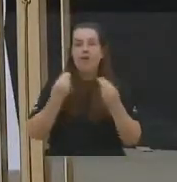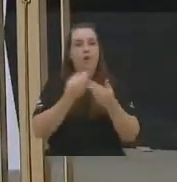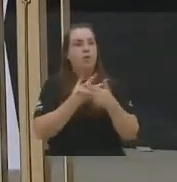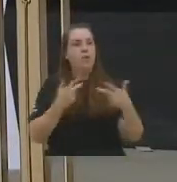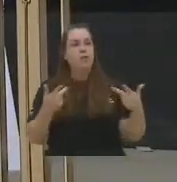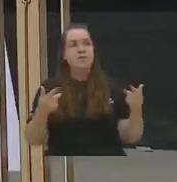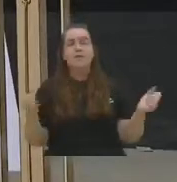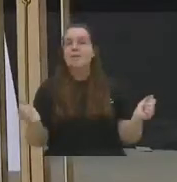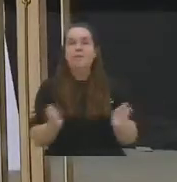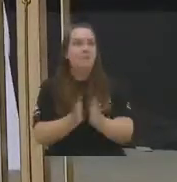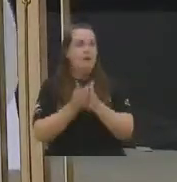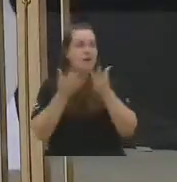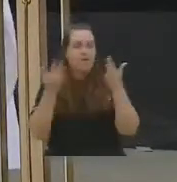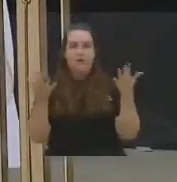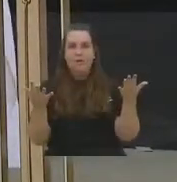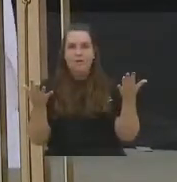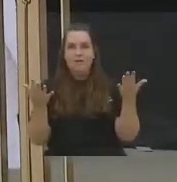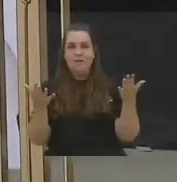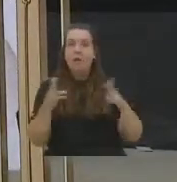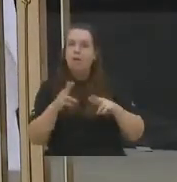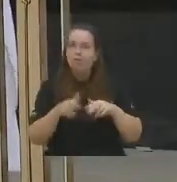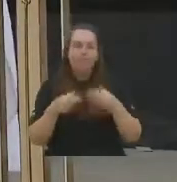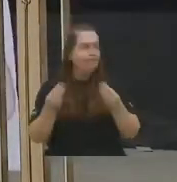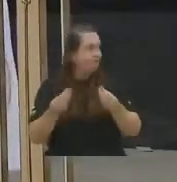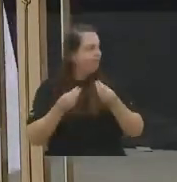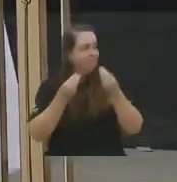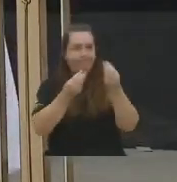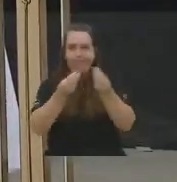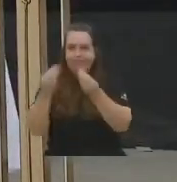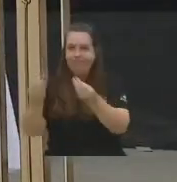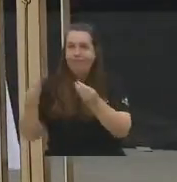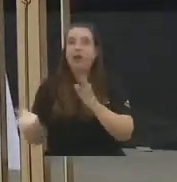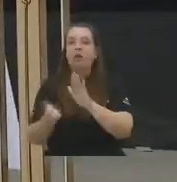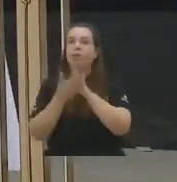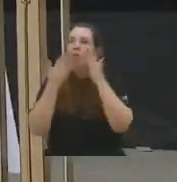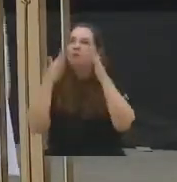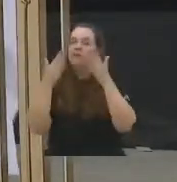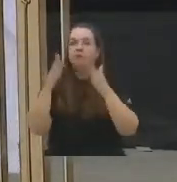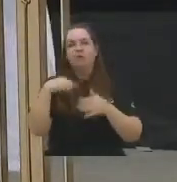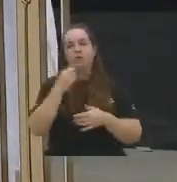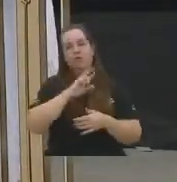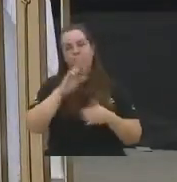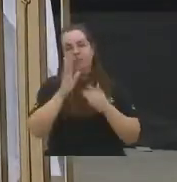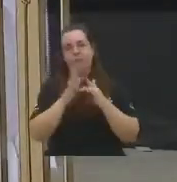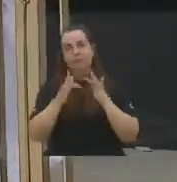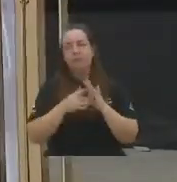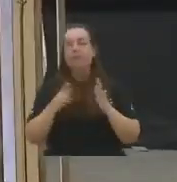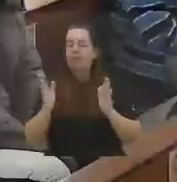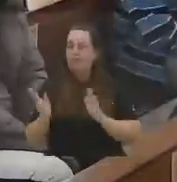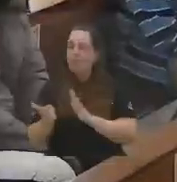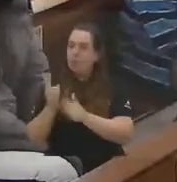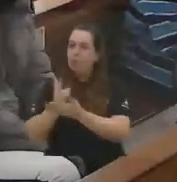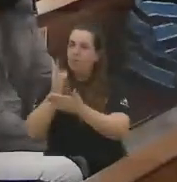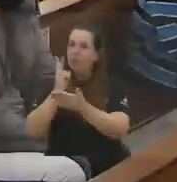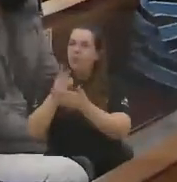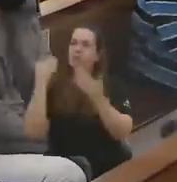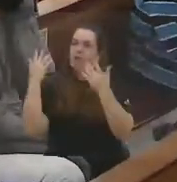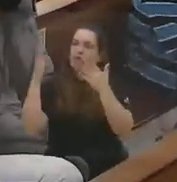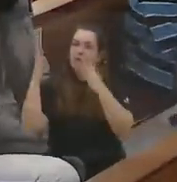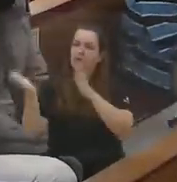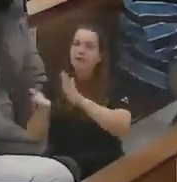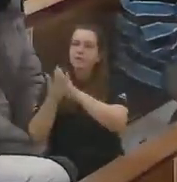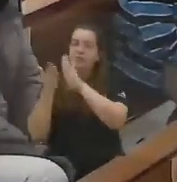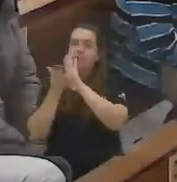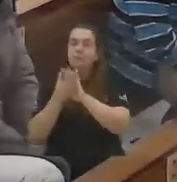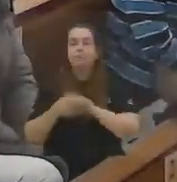coisas maravilhosas por acréscimo. Louvado seja nosso Senhor Jesus Cristo. Para sempre